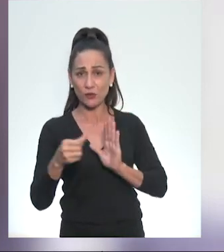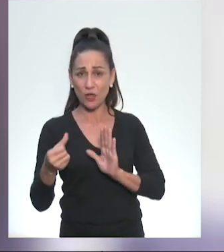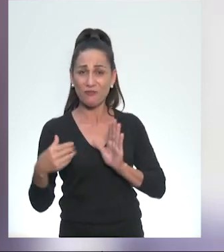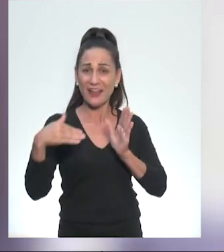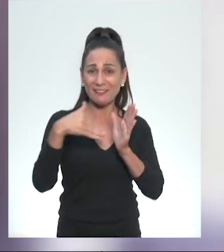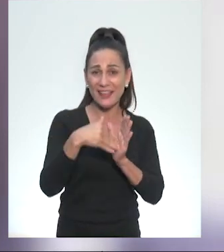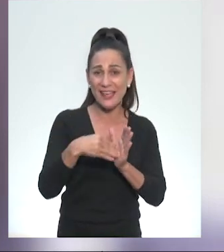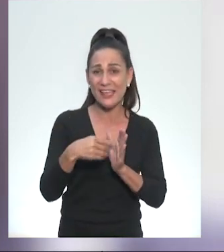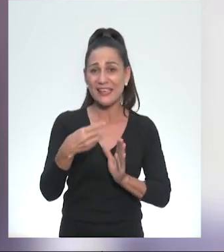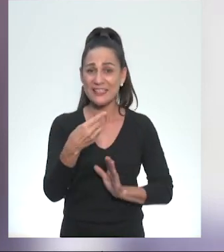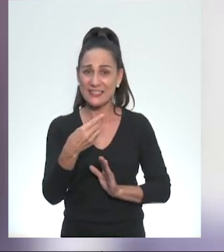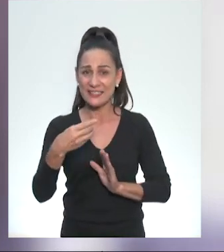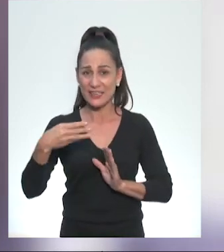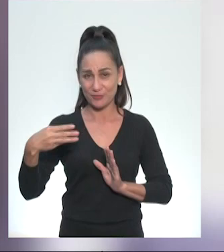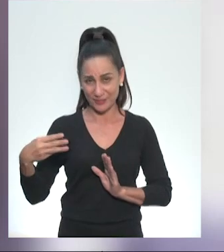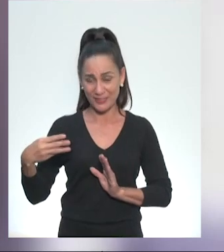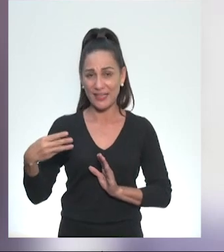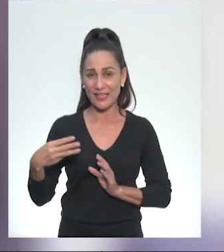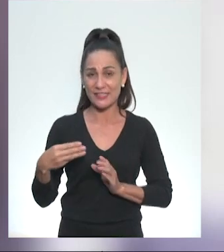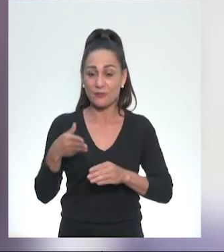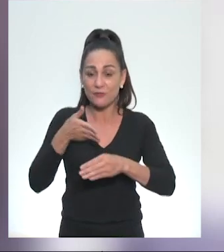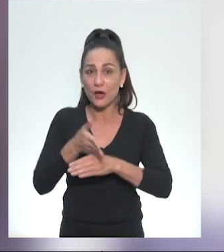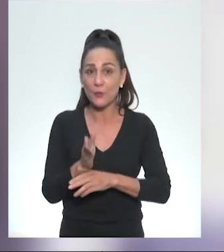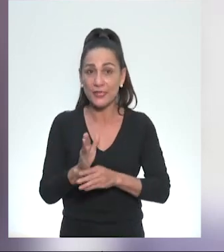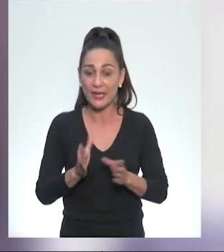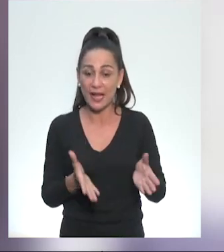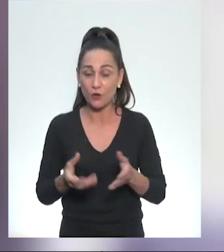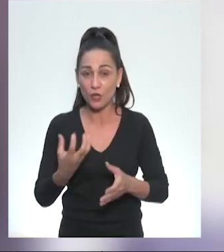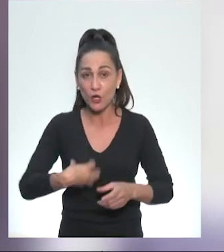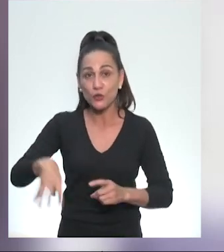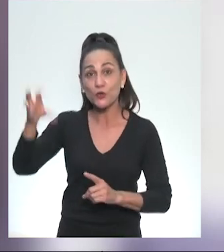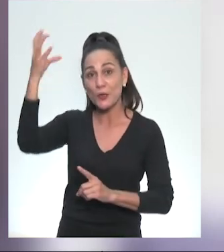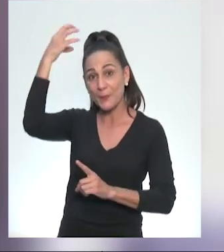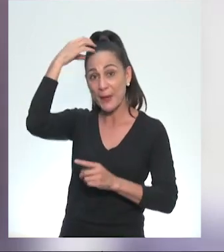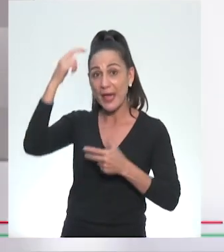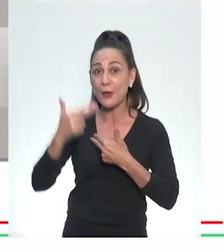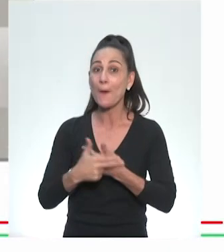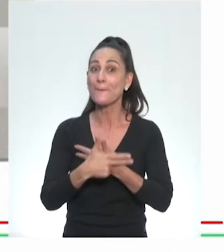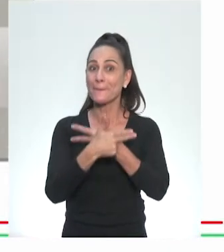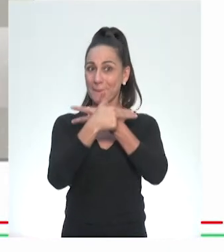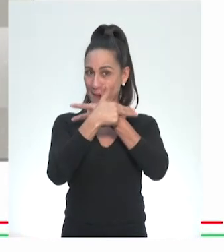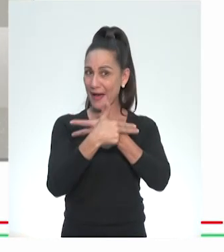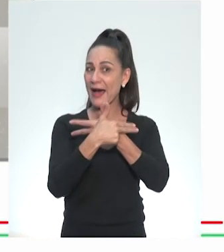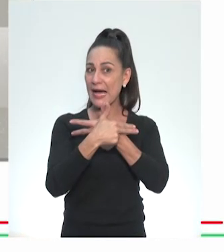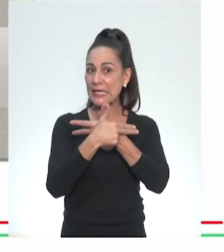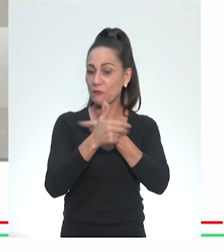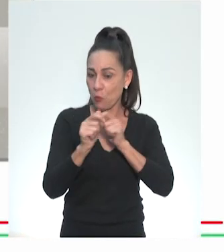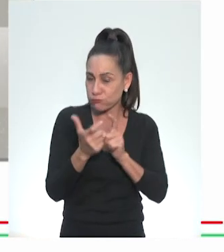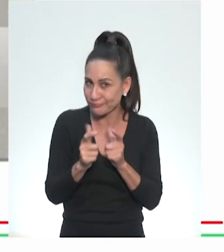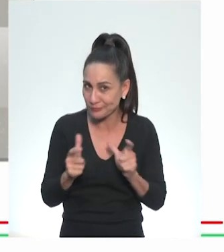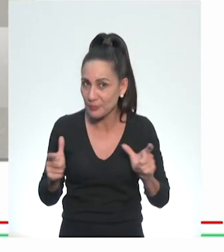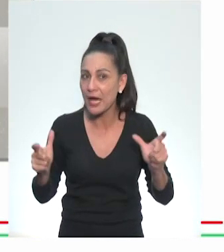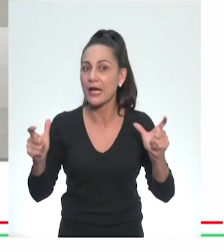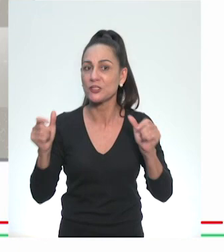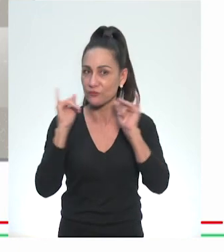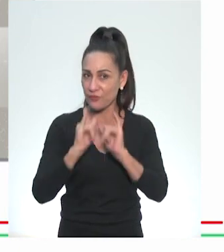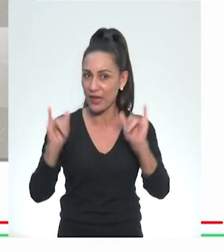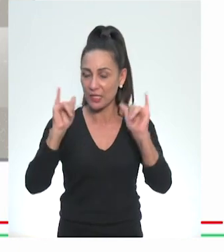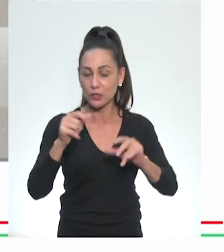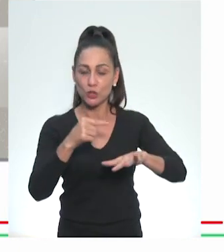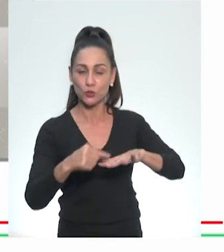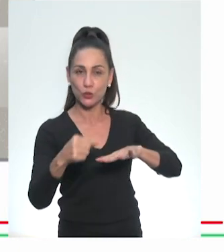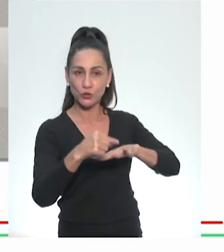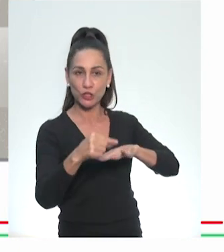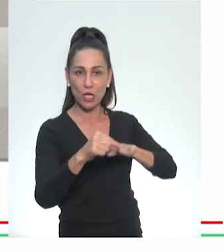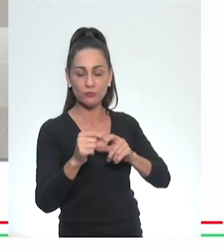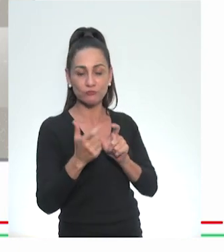meados do século XIII. Bom, vamos entrar no Império Mali, que foi aí um dos maiores geograficamente falando do continente.